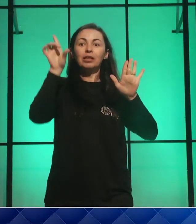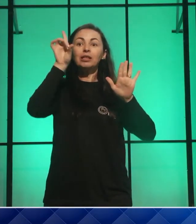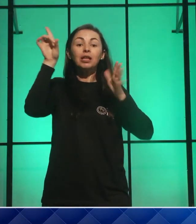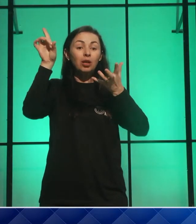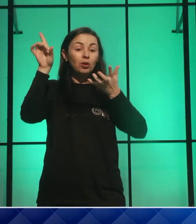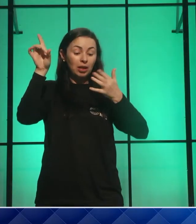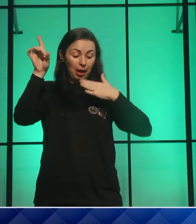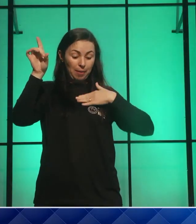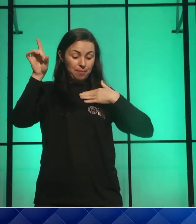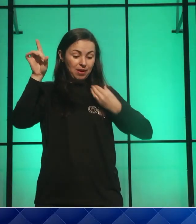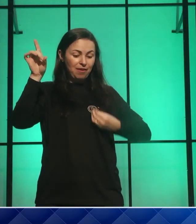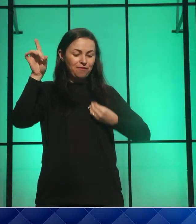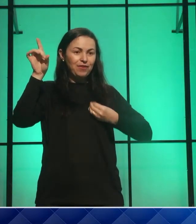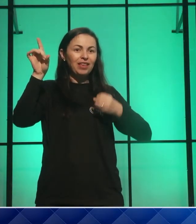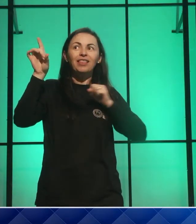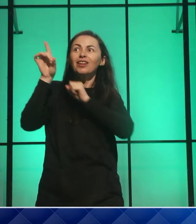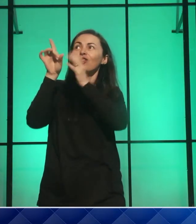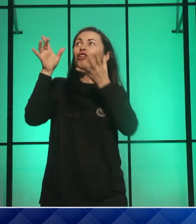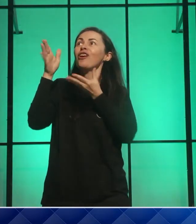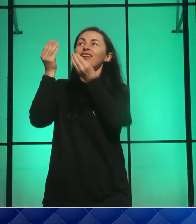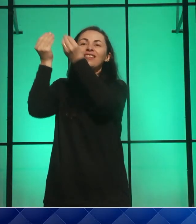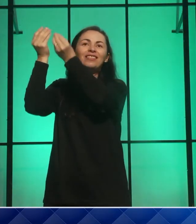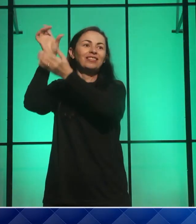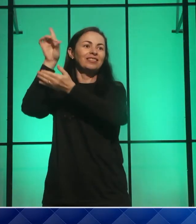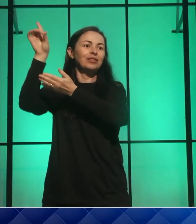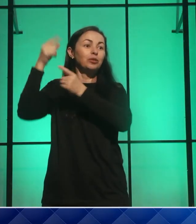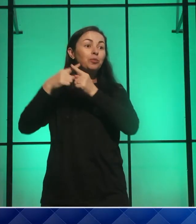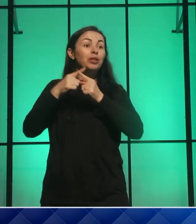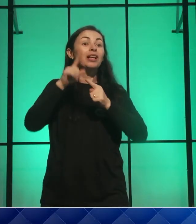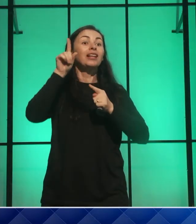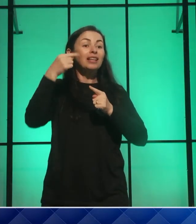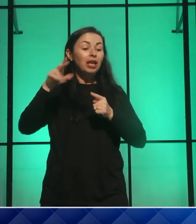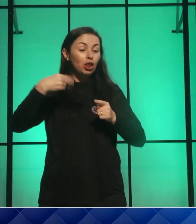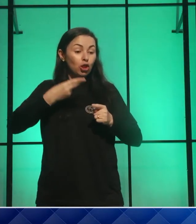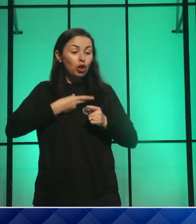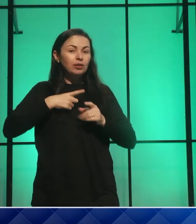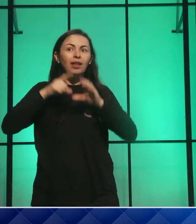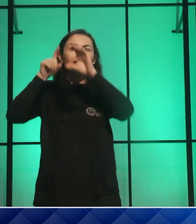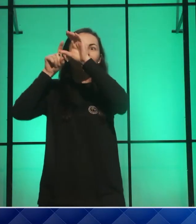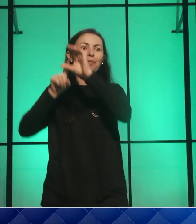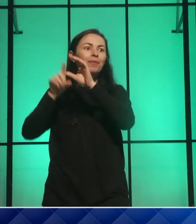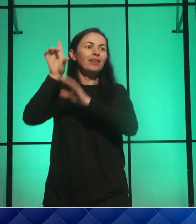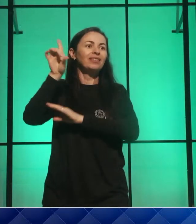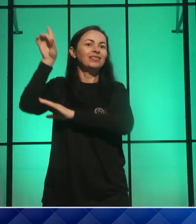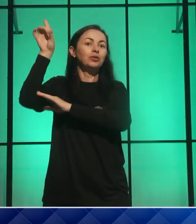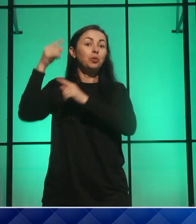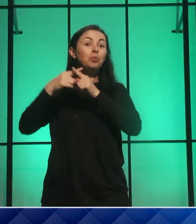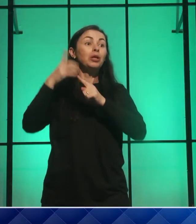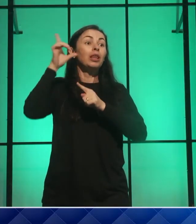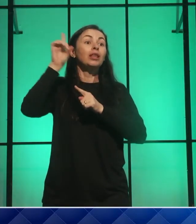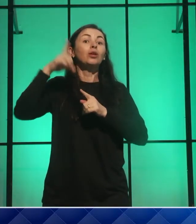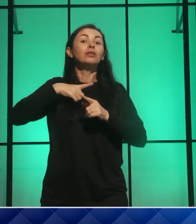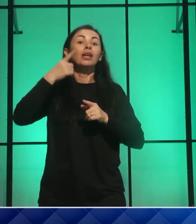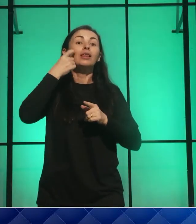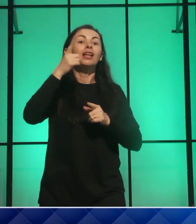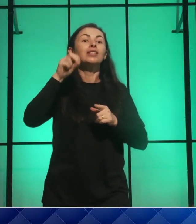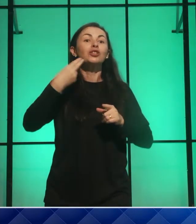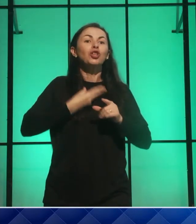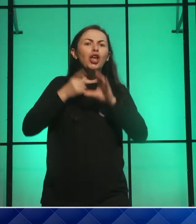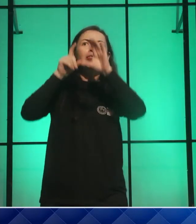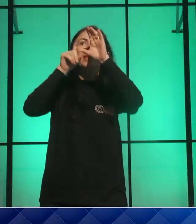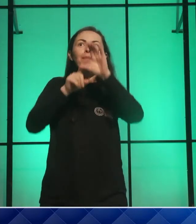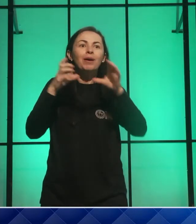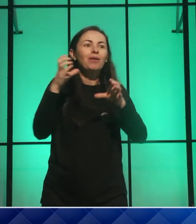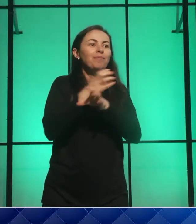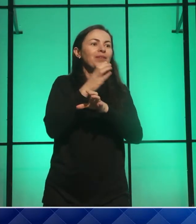ser necessário na sua vida, nas nossas vidas. Deus quer que eu e você vivamos uma vida de dependência